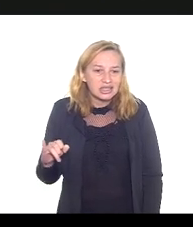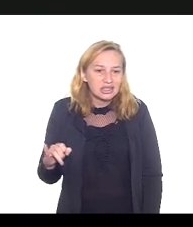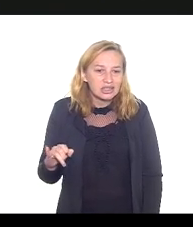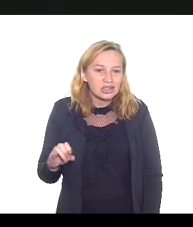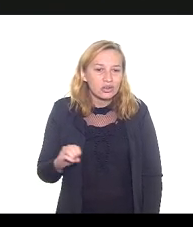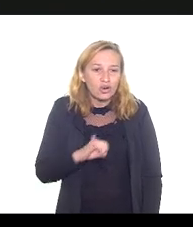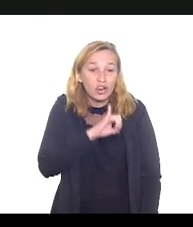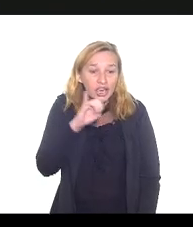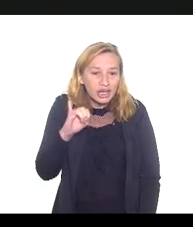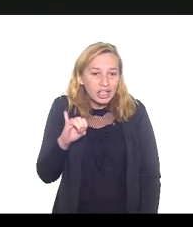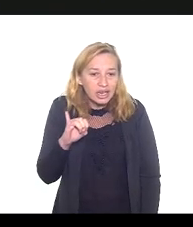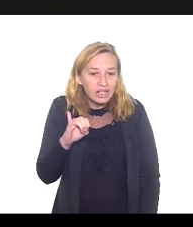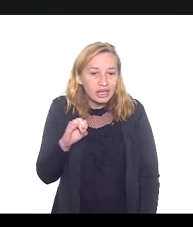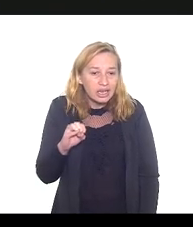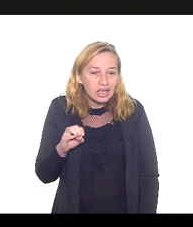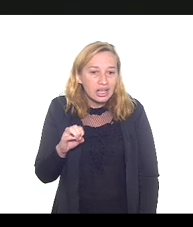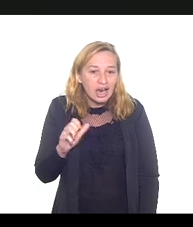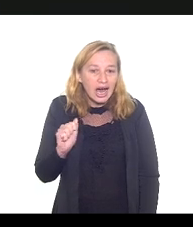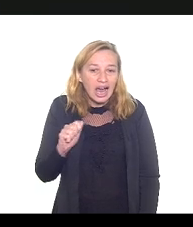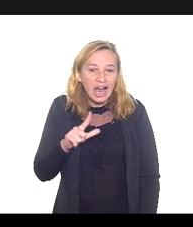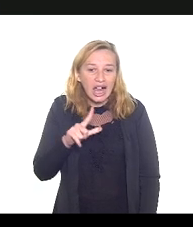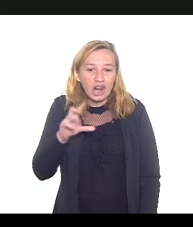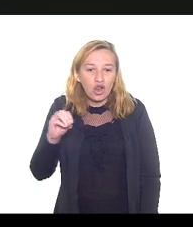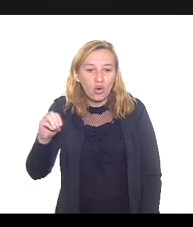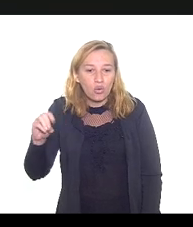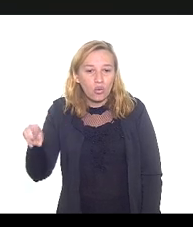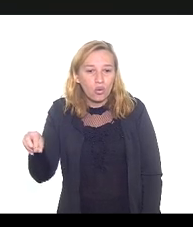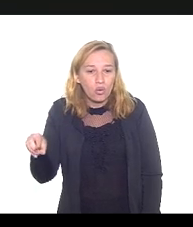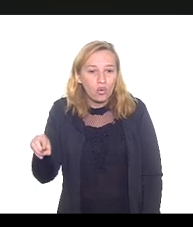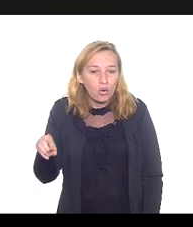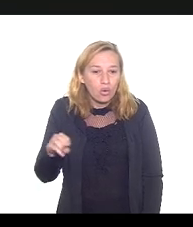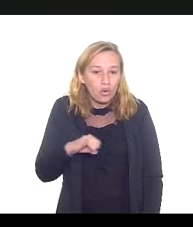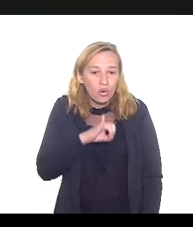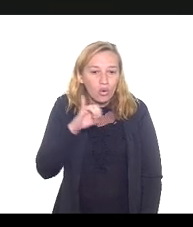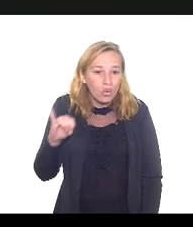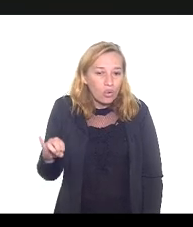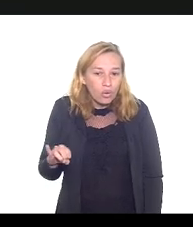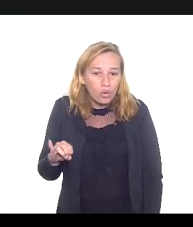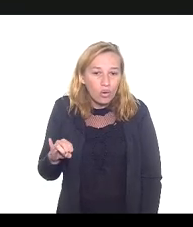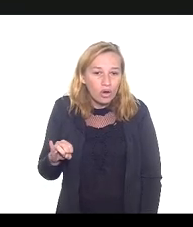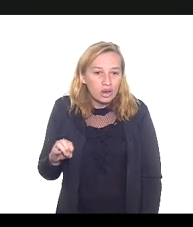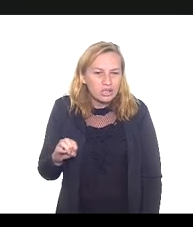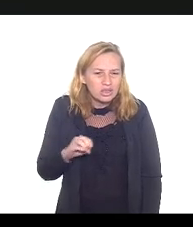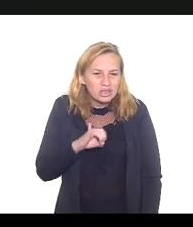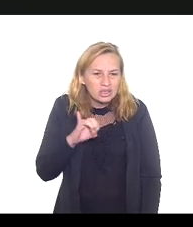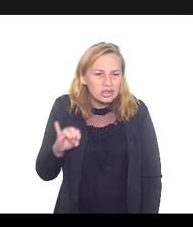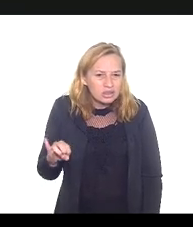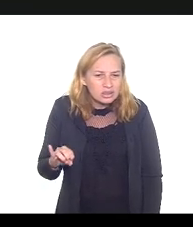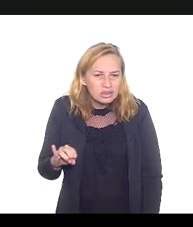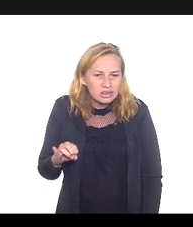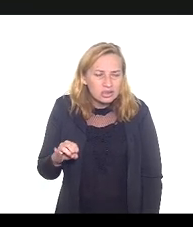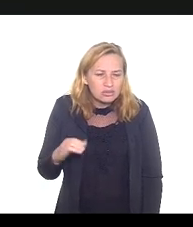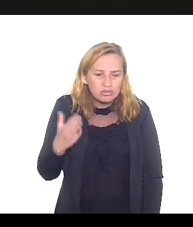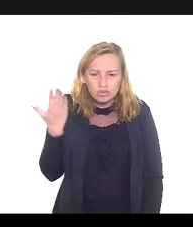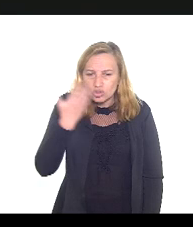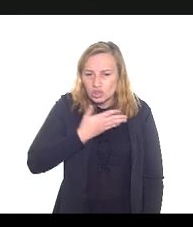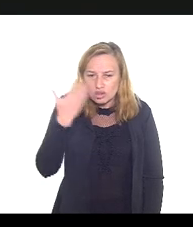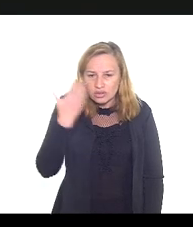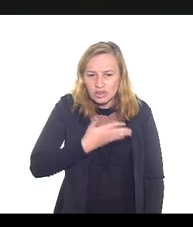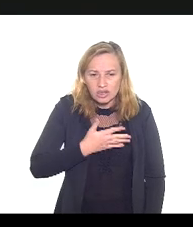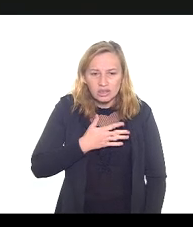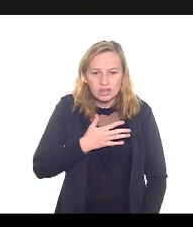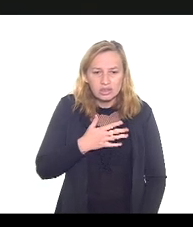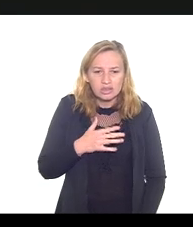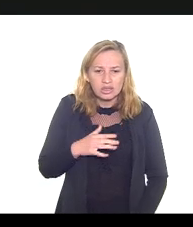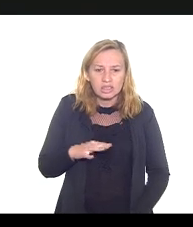Alô? Oi, Eliane, estou te ouvindo. Não estou te ouvindo, mas estou te ouvindo. O vídeo não está aparecendo, deve ser a conexão, mas eu posso